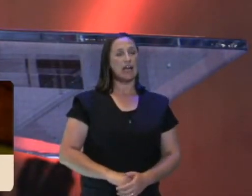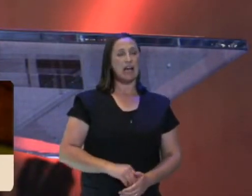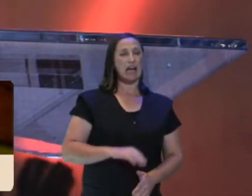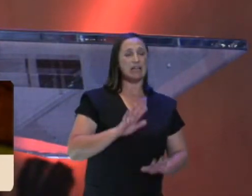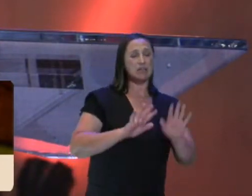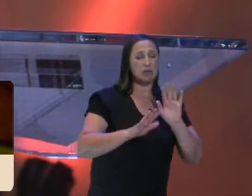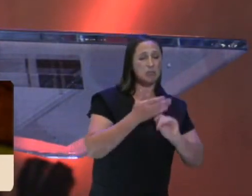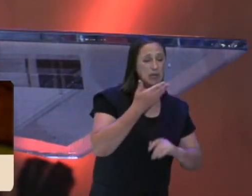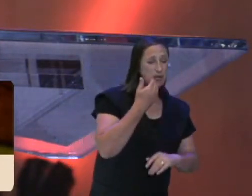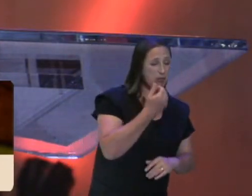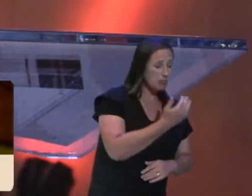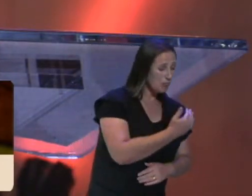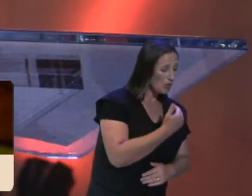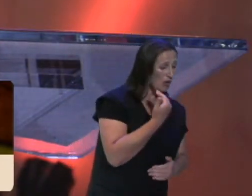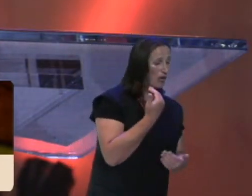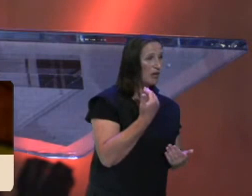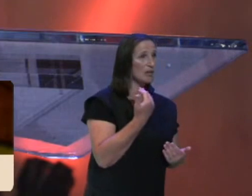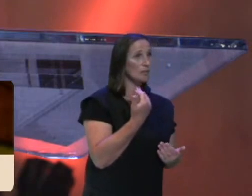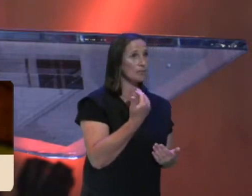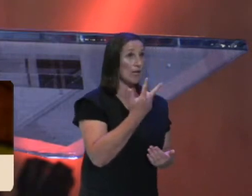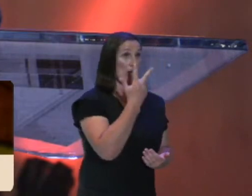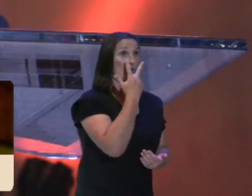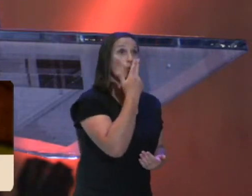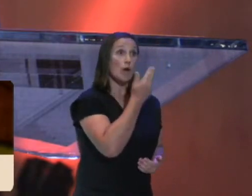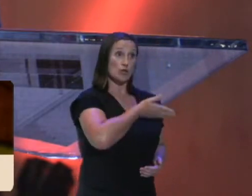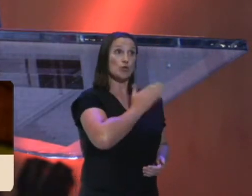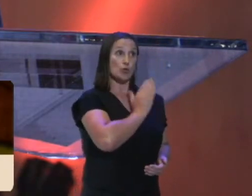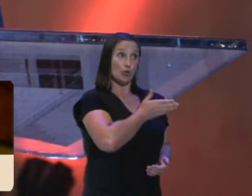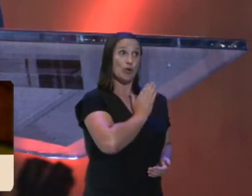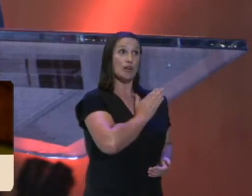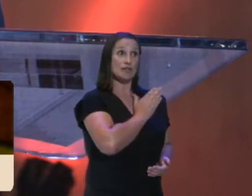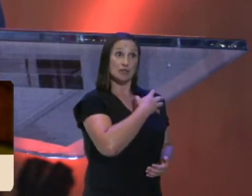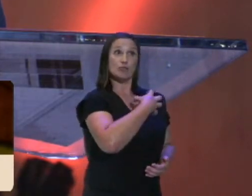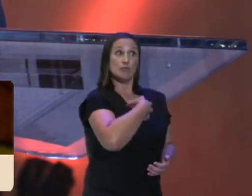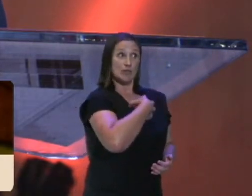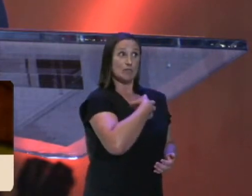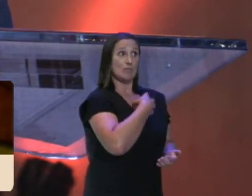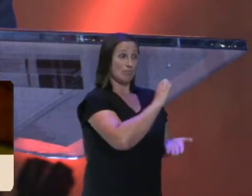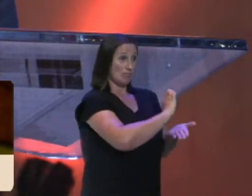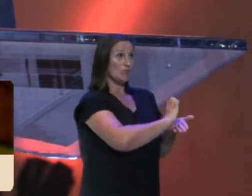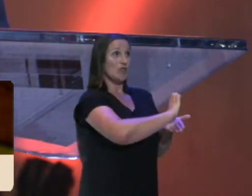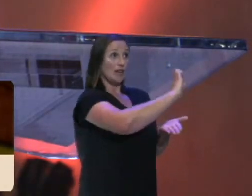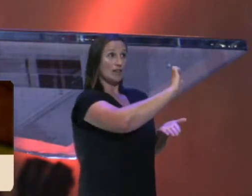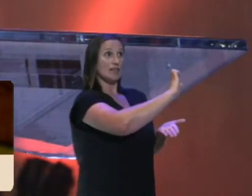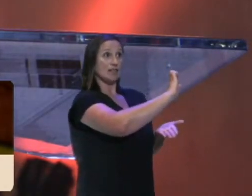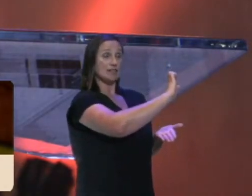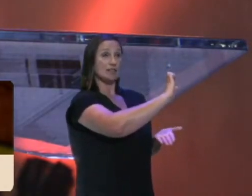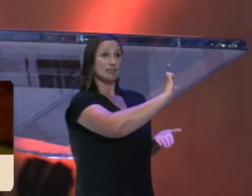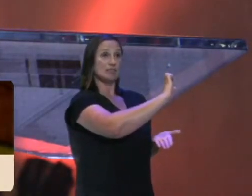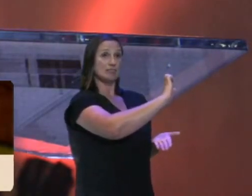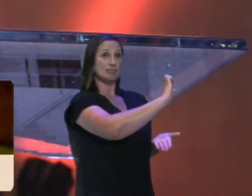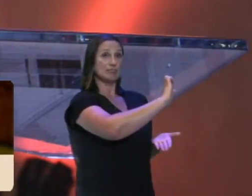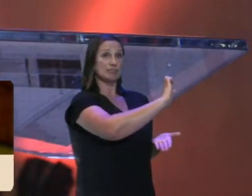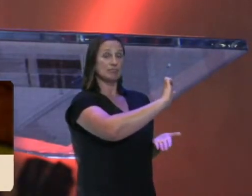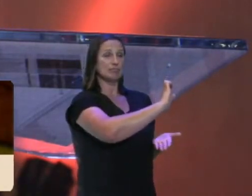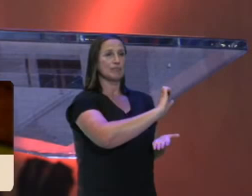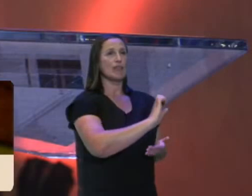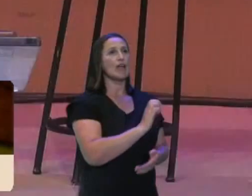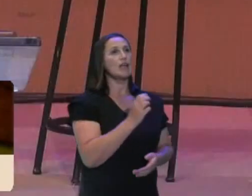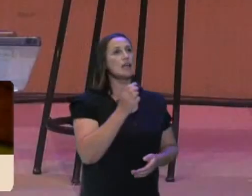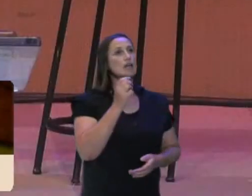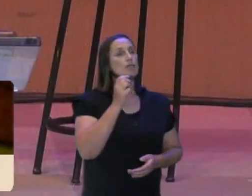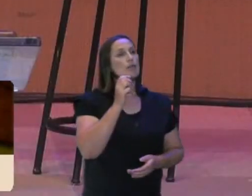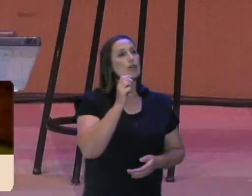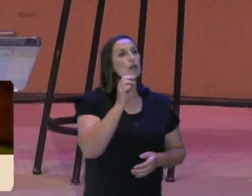morrer. Eu acho que era isso que estava no coração de Elias. E o interessante é que as